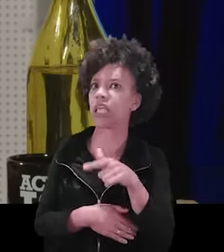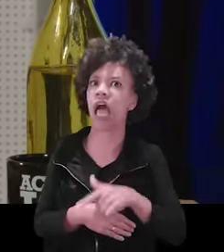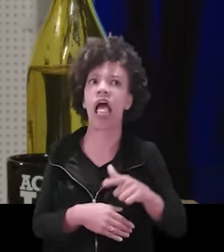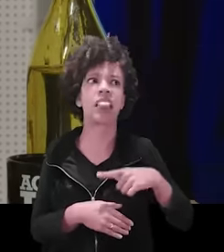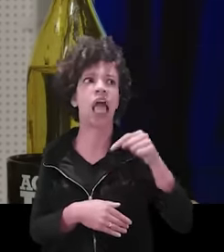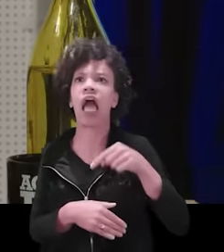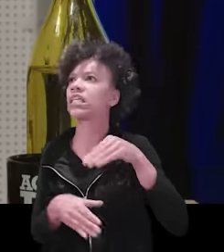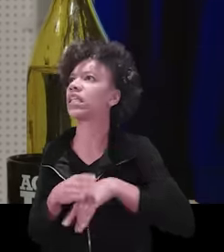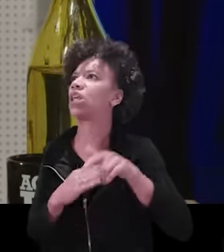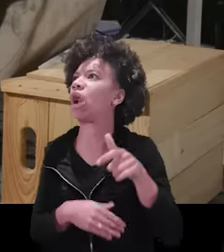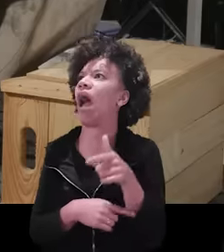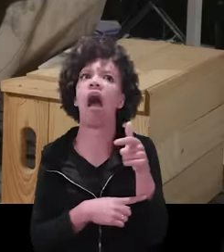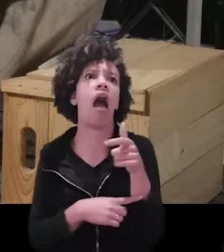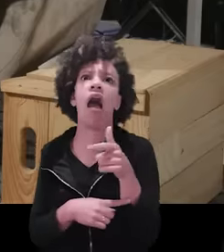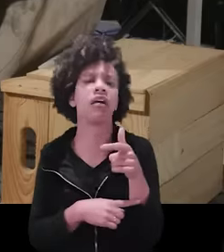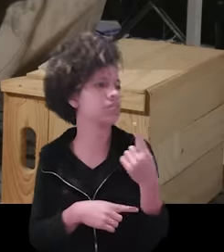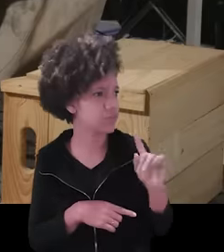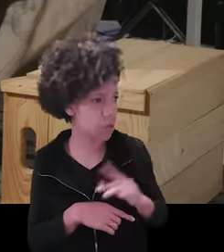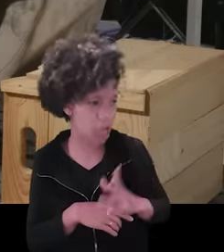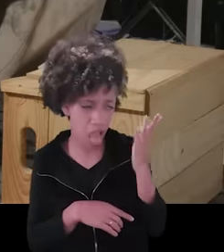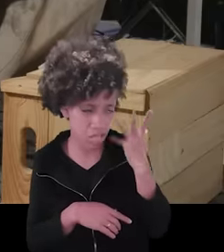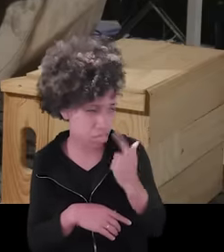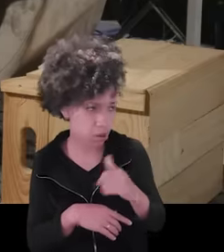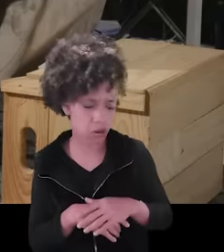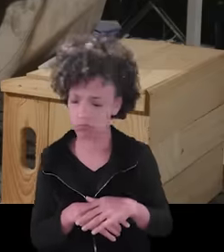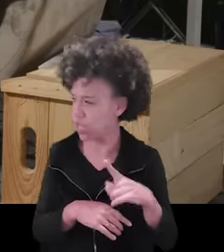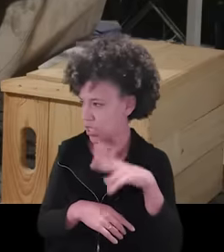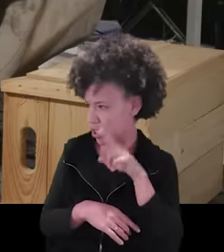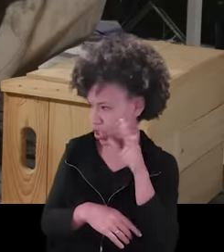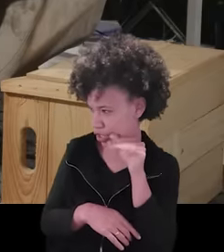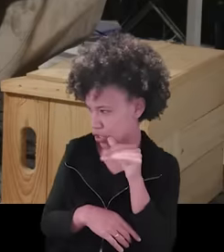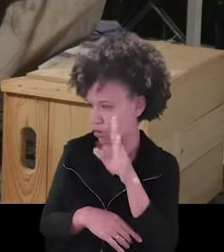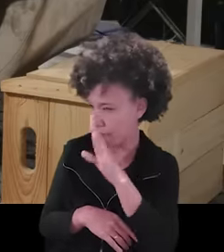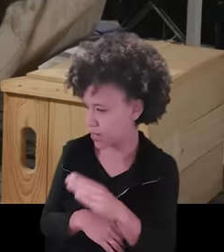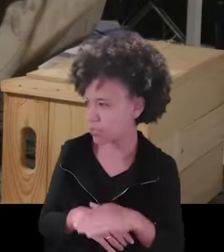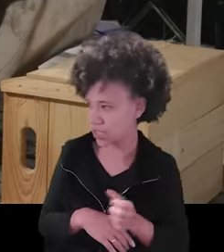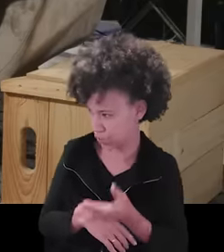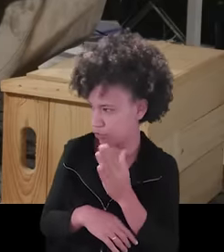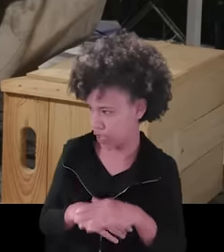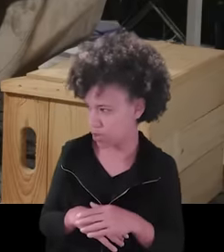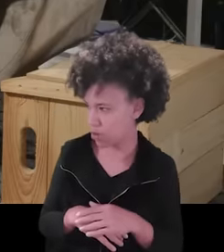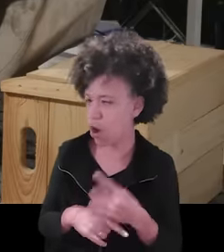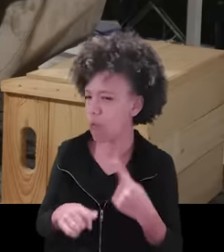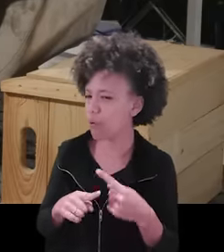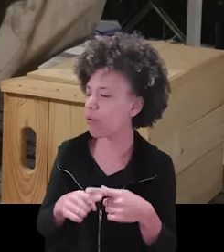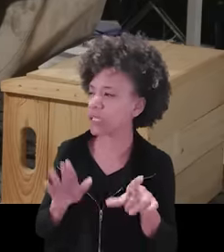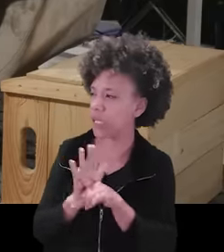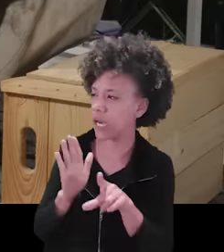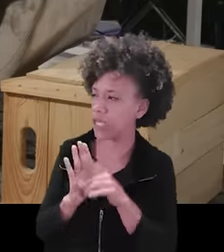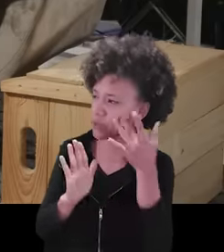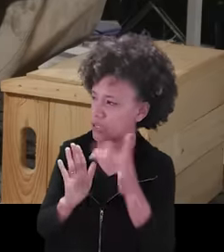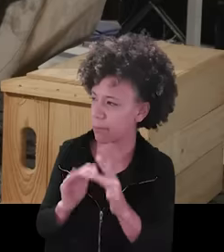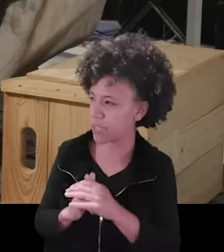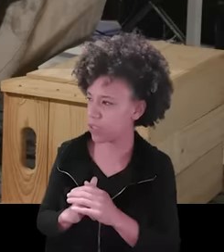meu tem um card aqui né e não é supernormal histórias curiosas de brasileiros que se foderam muito com